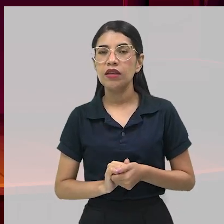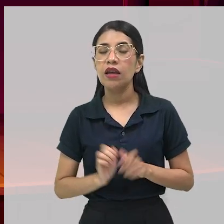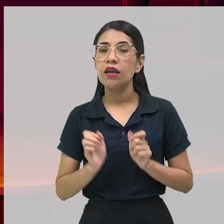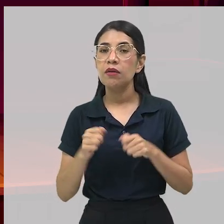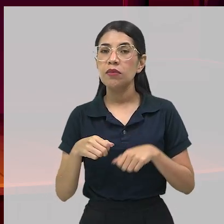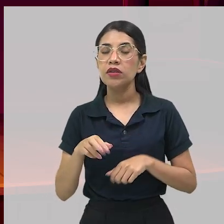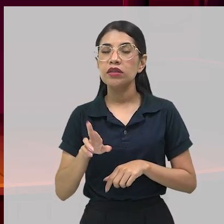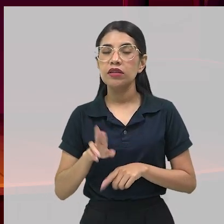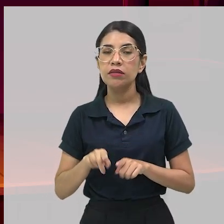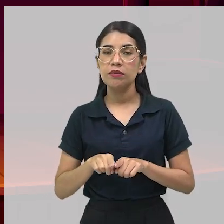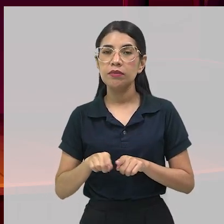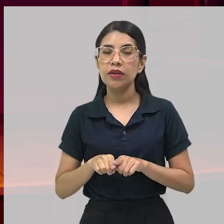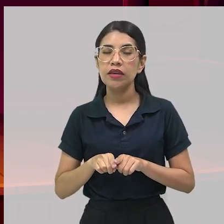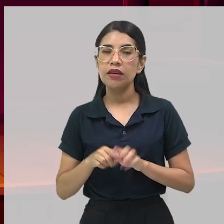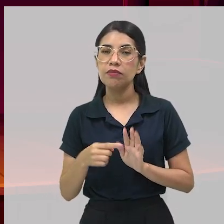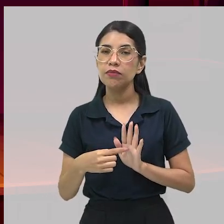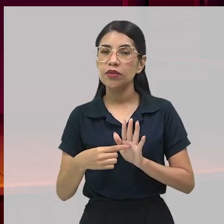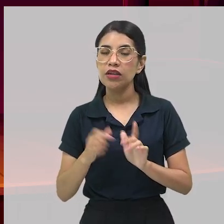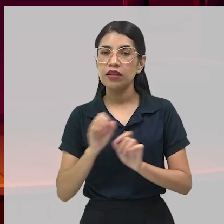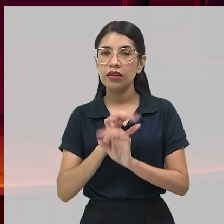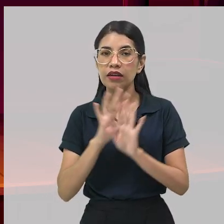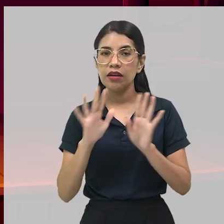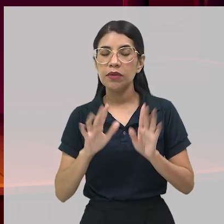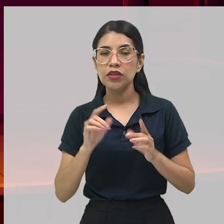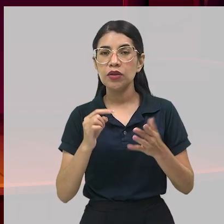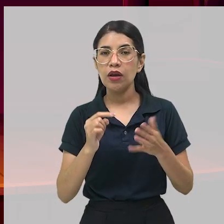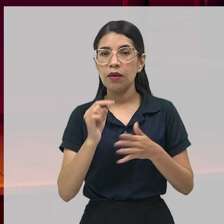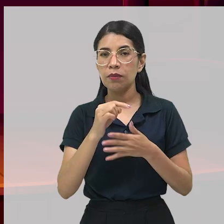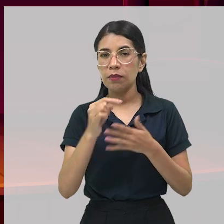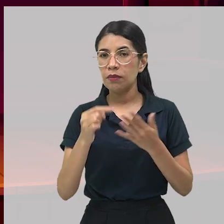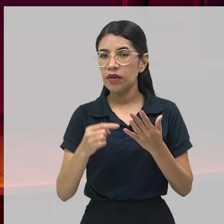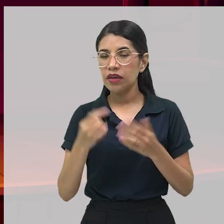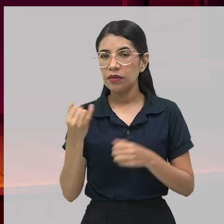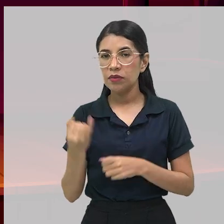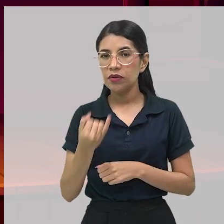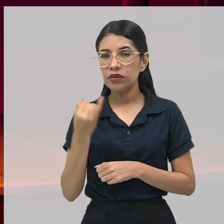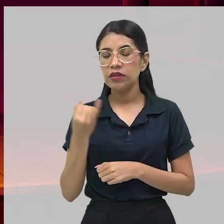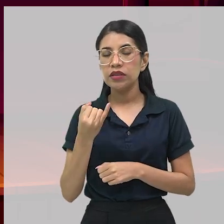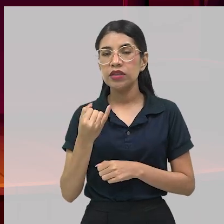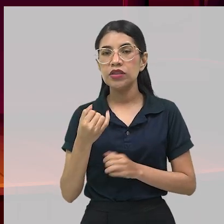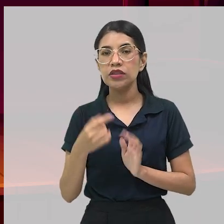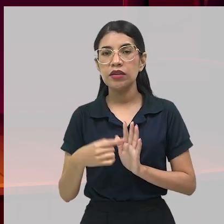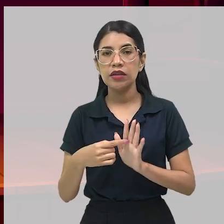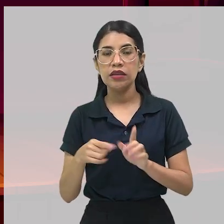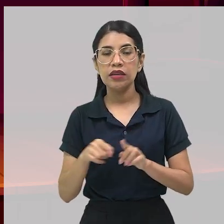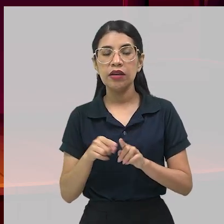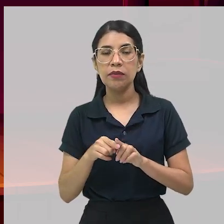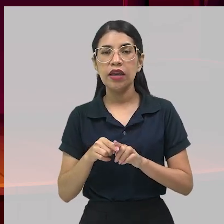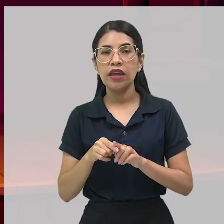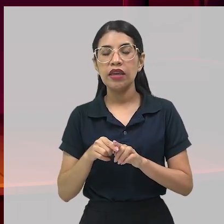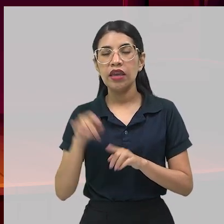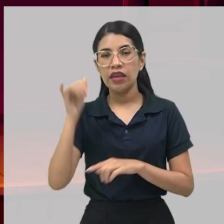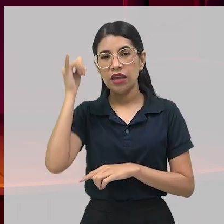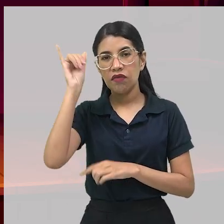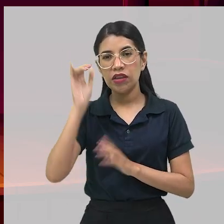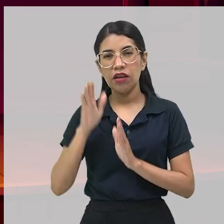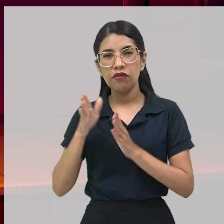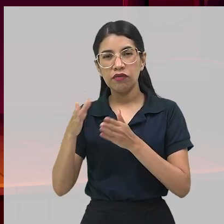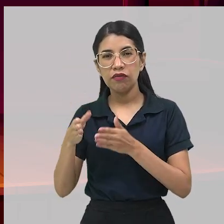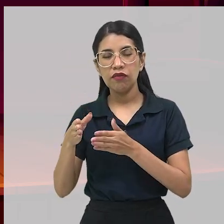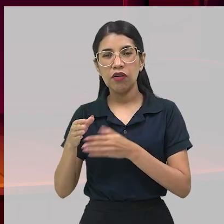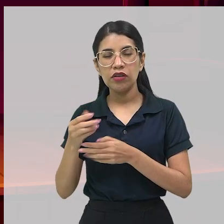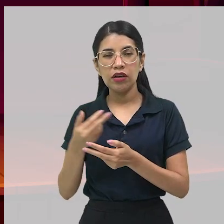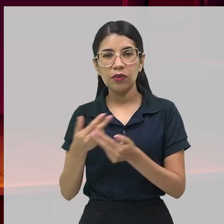permite ressaltar os elementos essenciais em cena e eliminar os demais. Uma